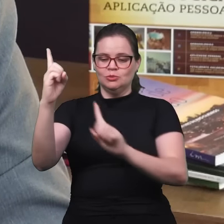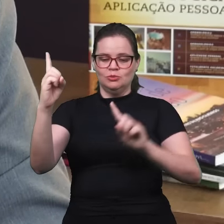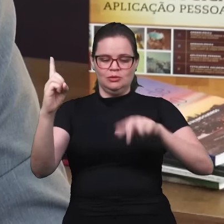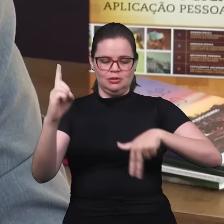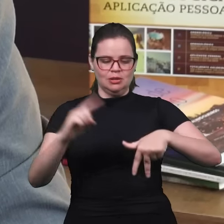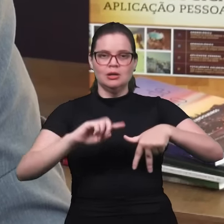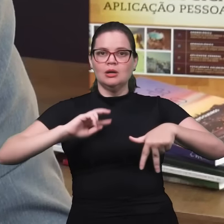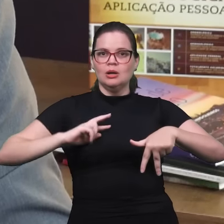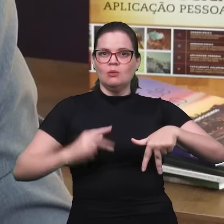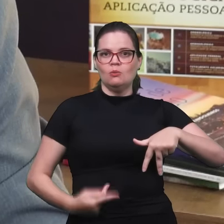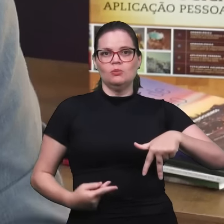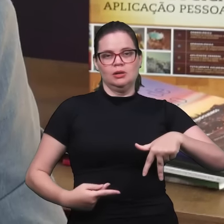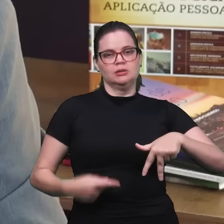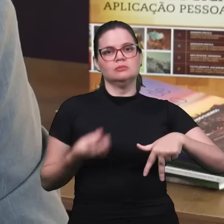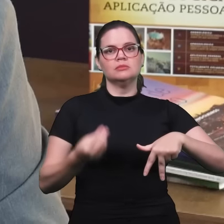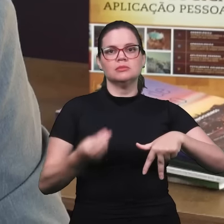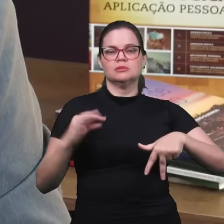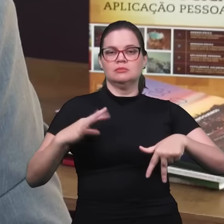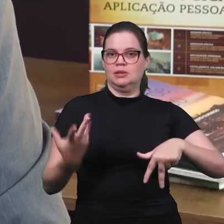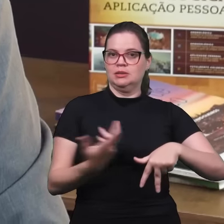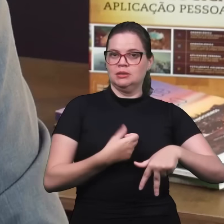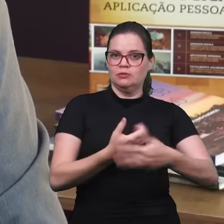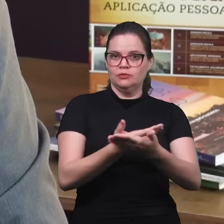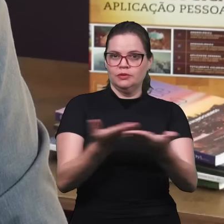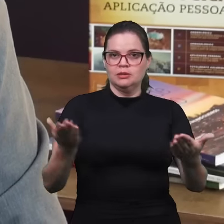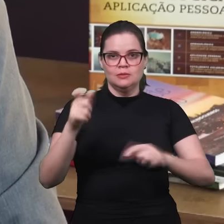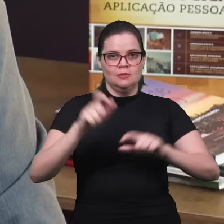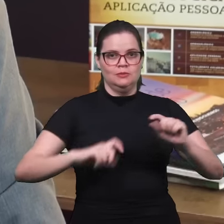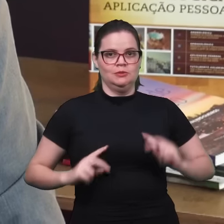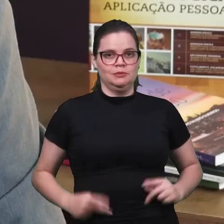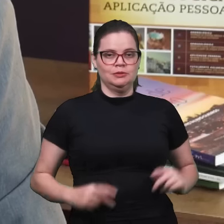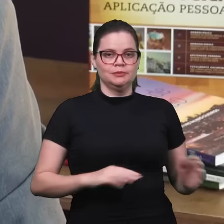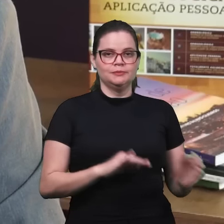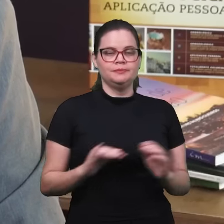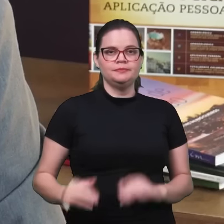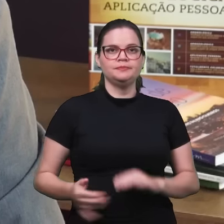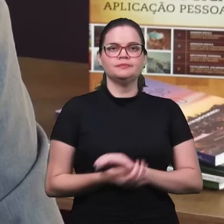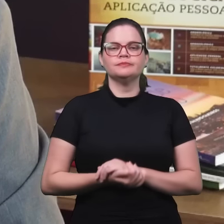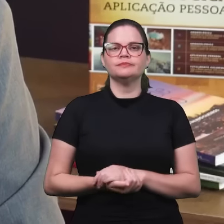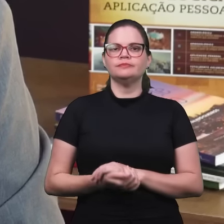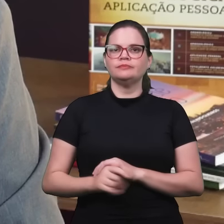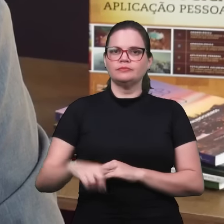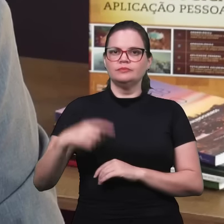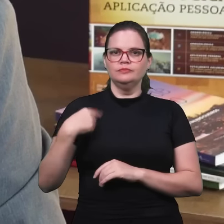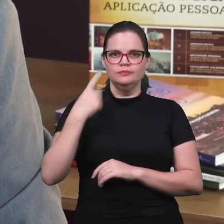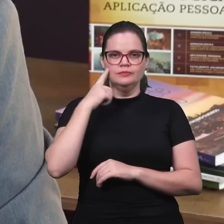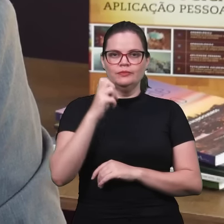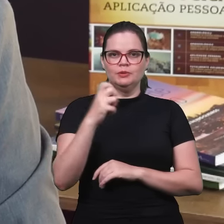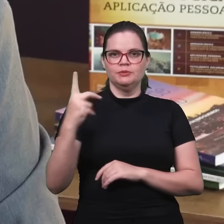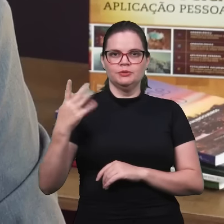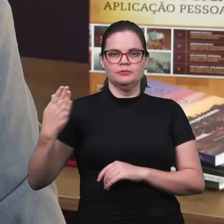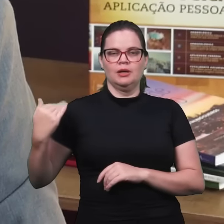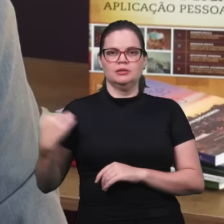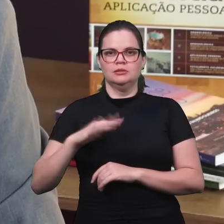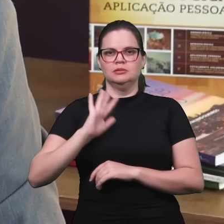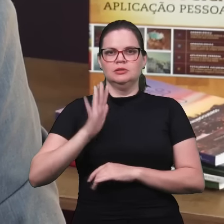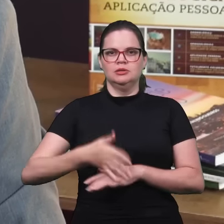do Velho Testamento para o Novo Testamento, e nos episódios anteriores nós falamos muito assim